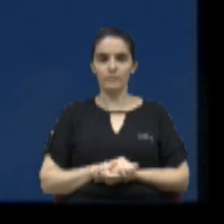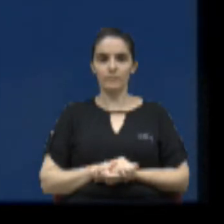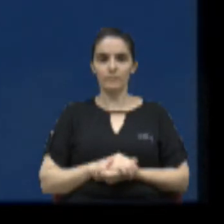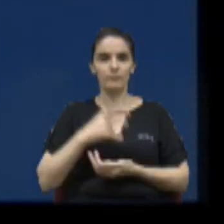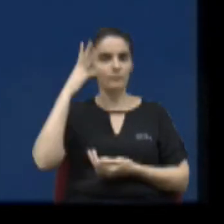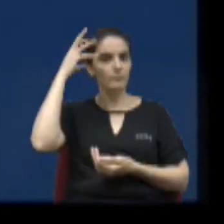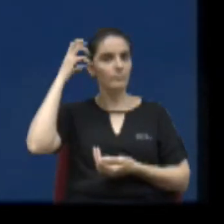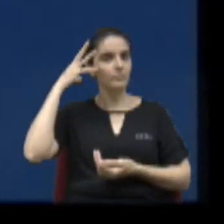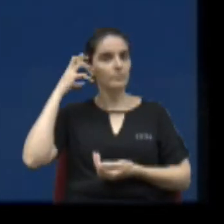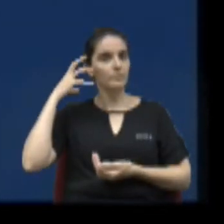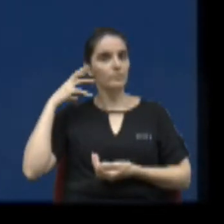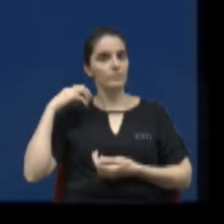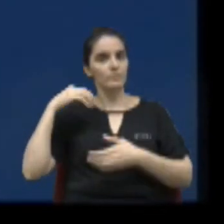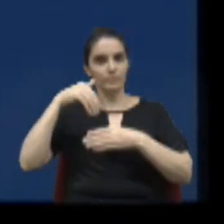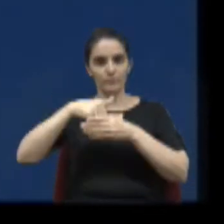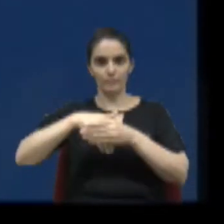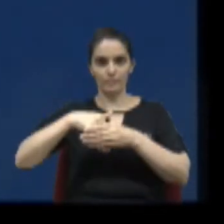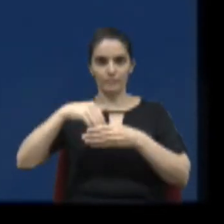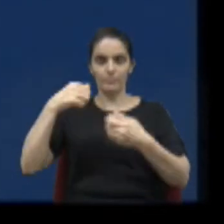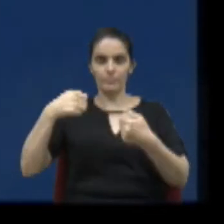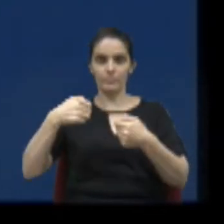Lubogo.